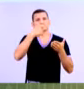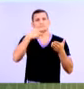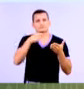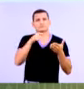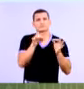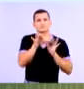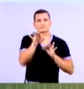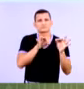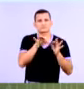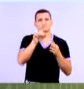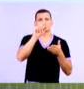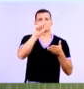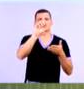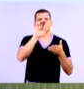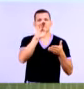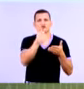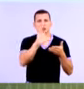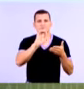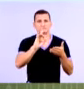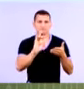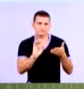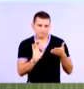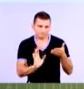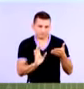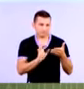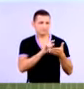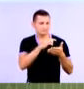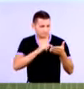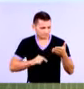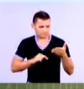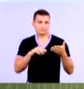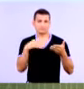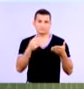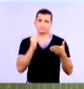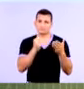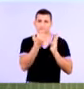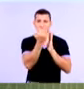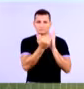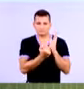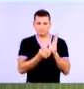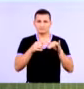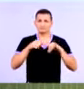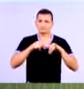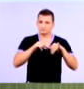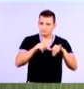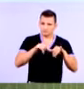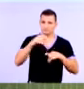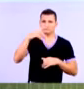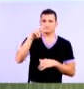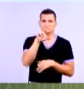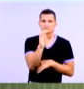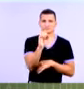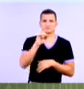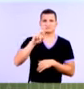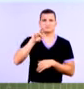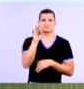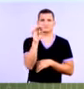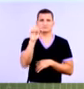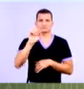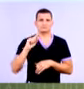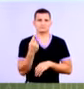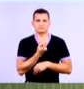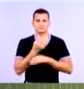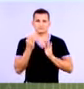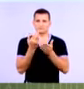estar ordenada alfabeticamente. Então, assim, eu posso ter listas de produtos do mercado, como nós estudamos,